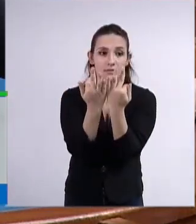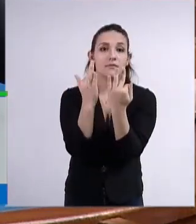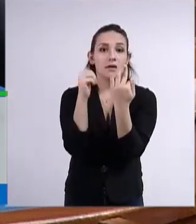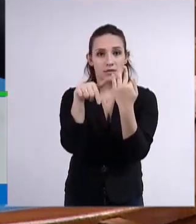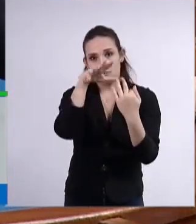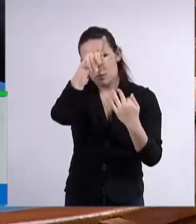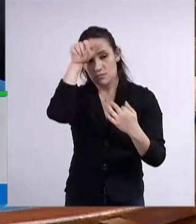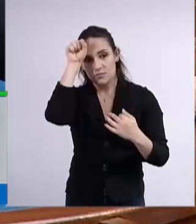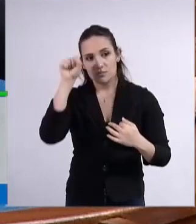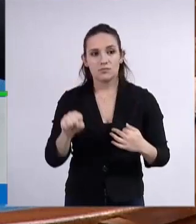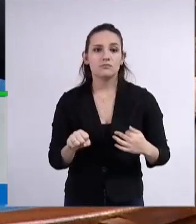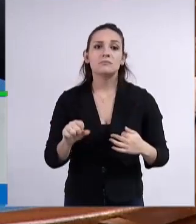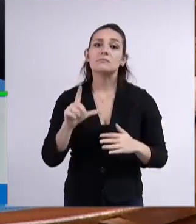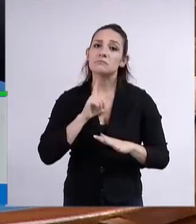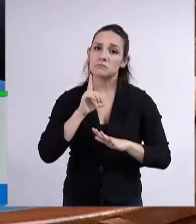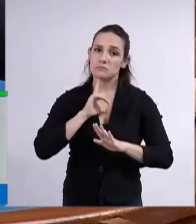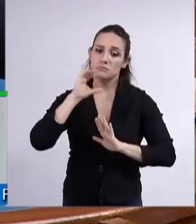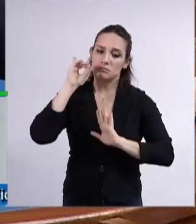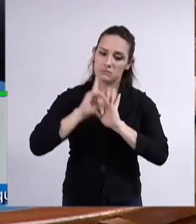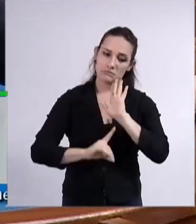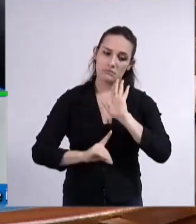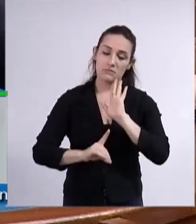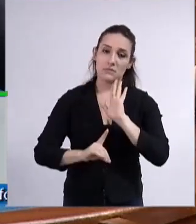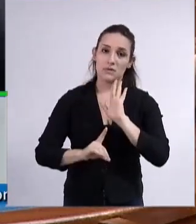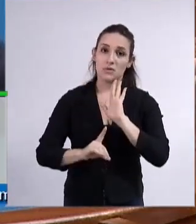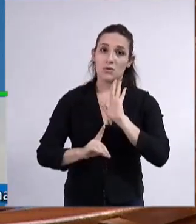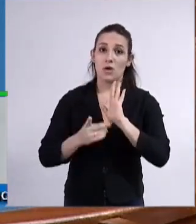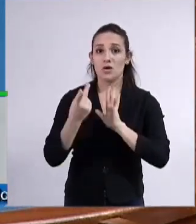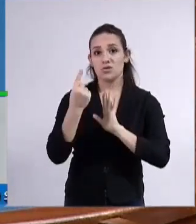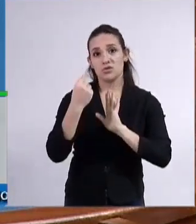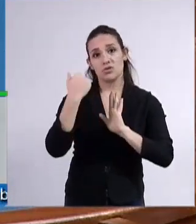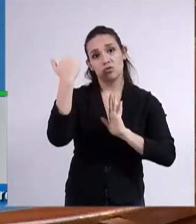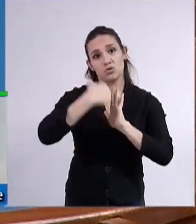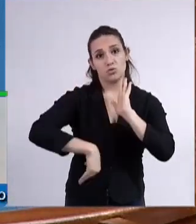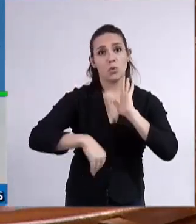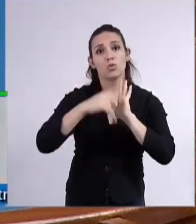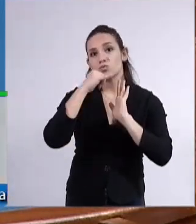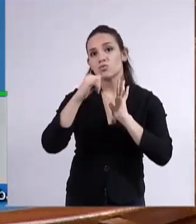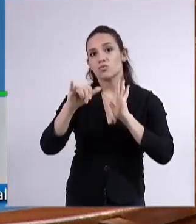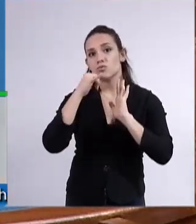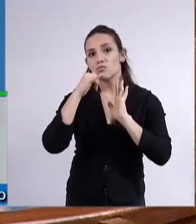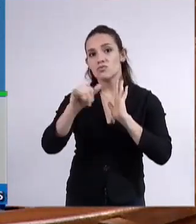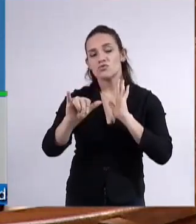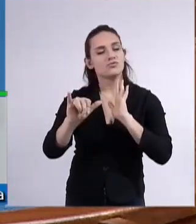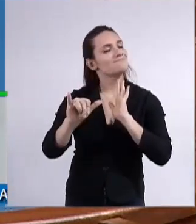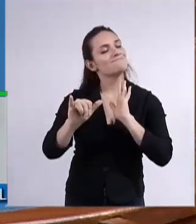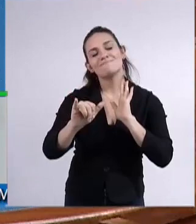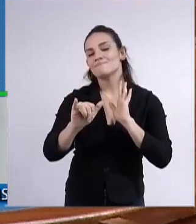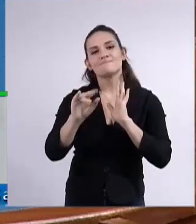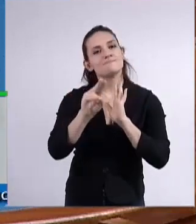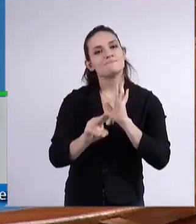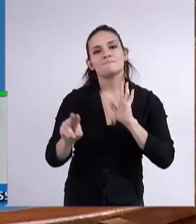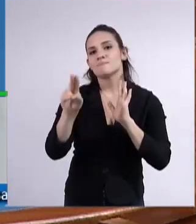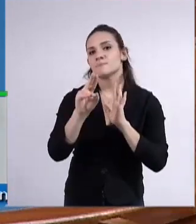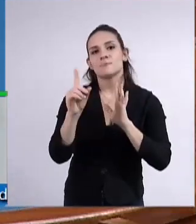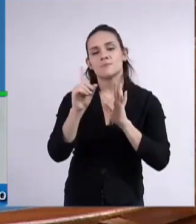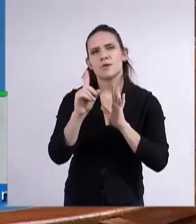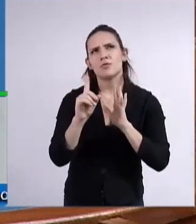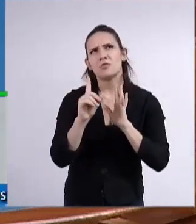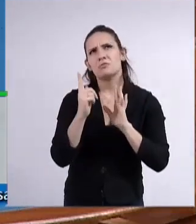sul-mato-grossenses que têm direito à tarifa social, não utilizam dessa tarifa, que dá desconto de